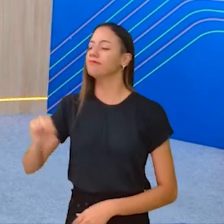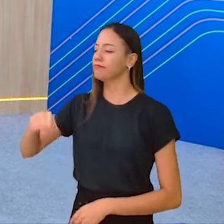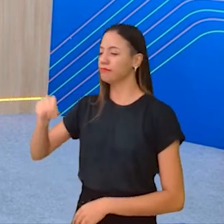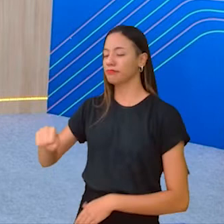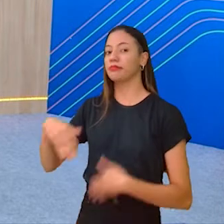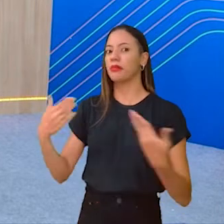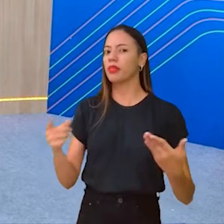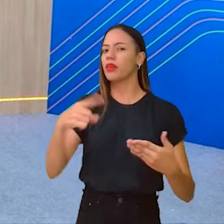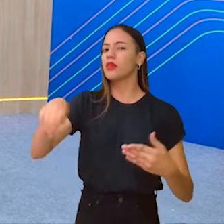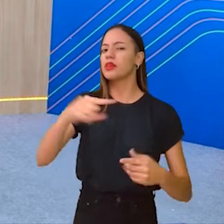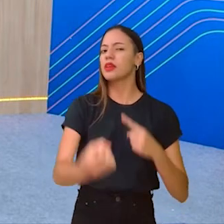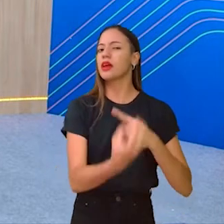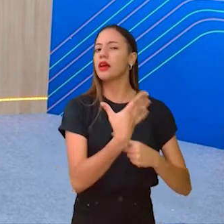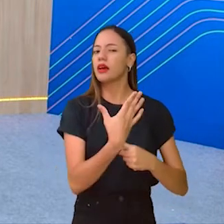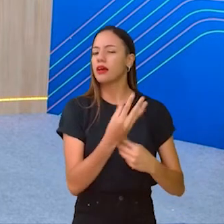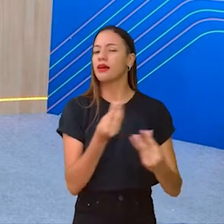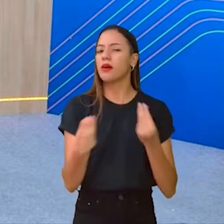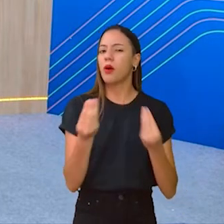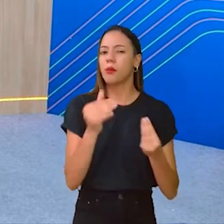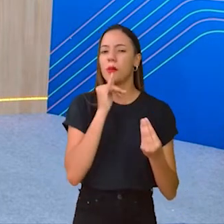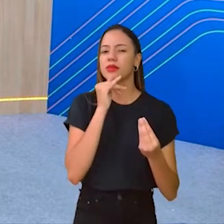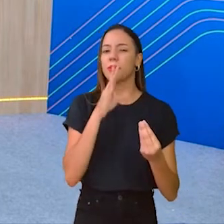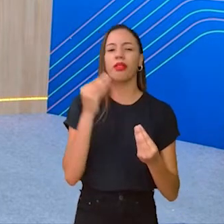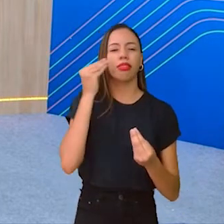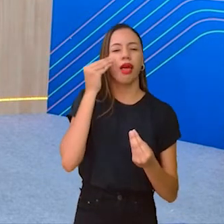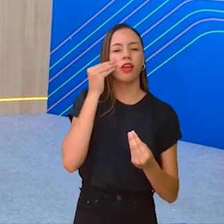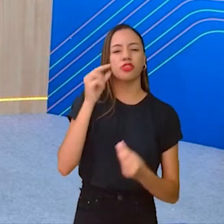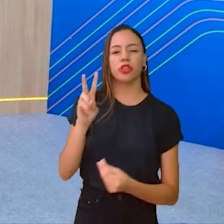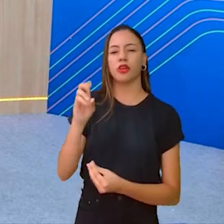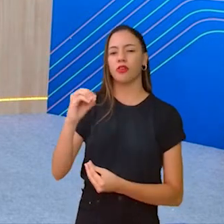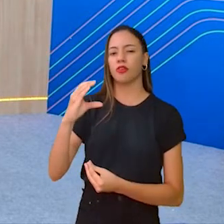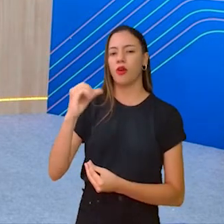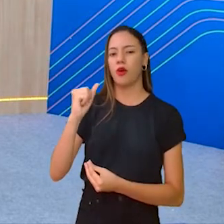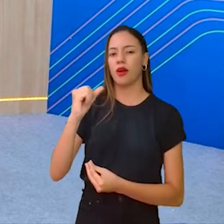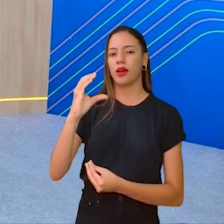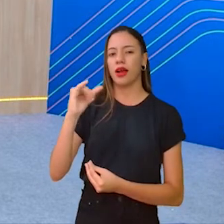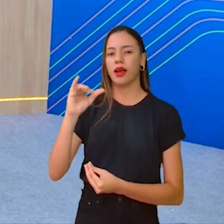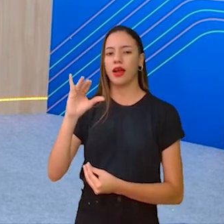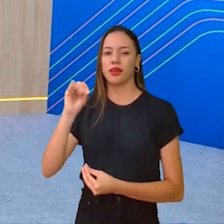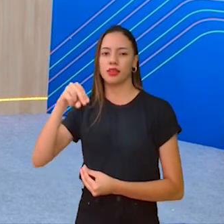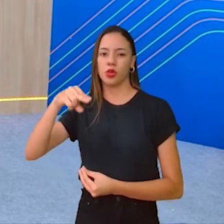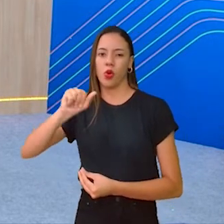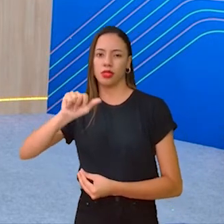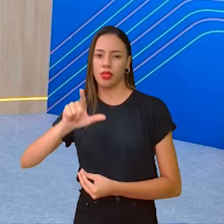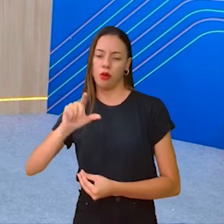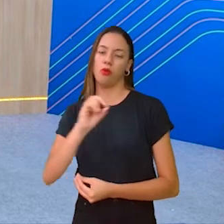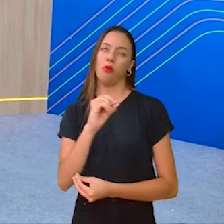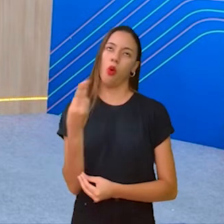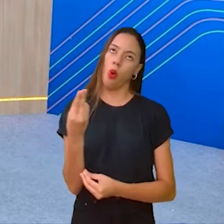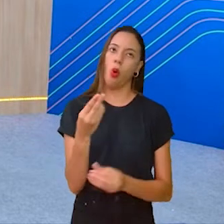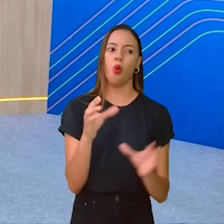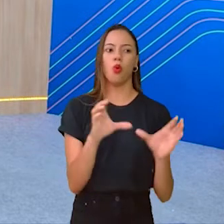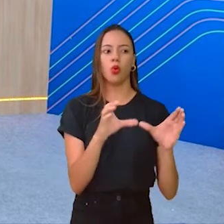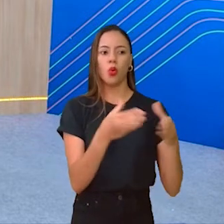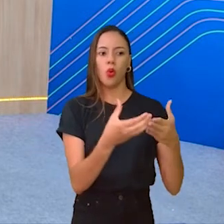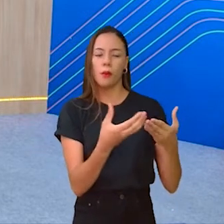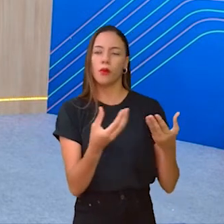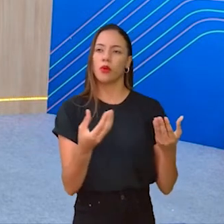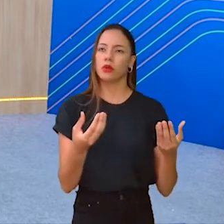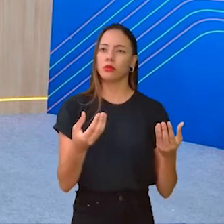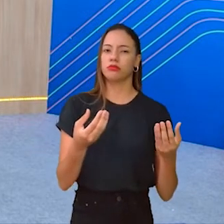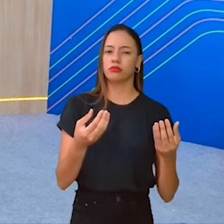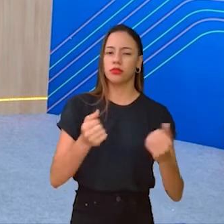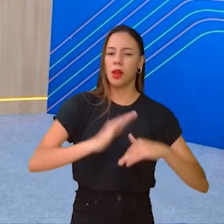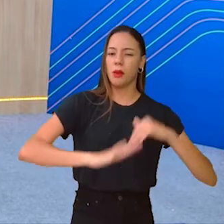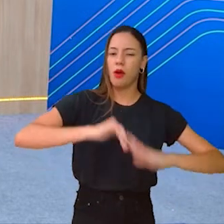gente, assim, manda aí o teste vocacional, algum ou outro, ou só o que é que a turma, que profissões, enfim,